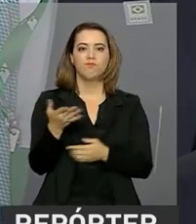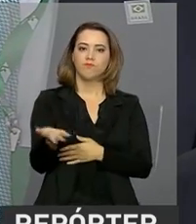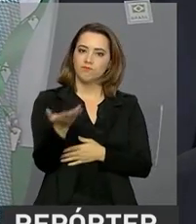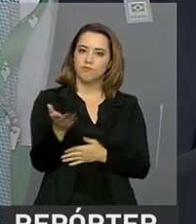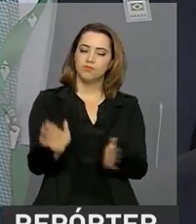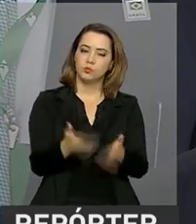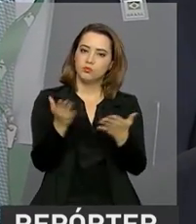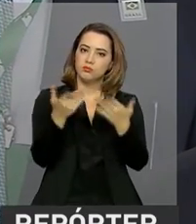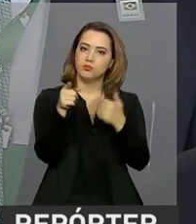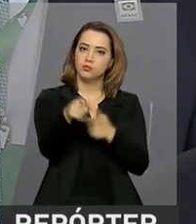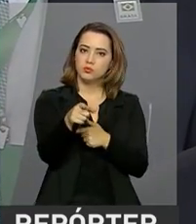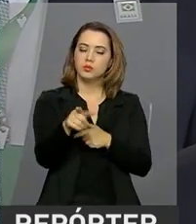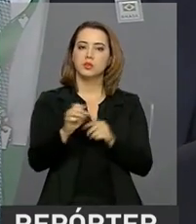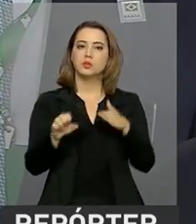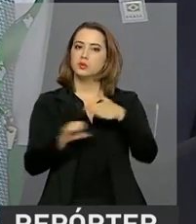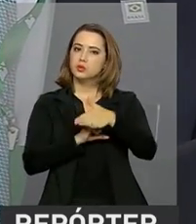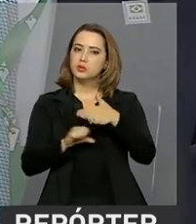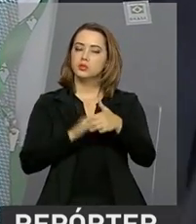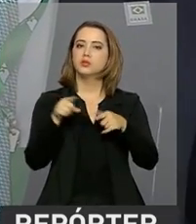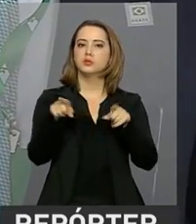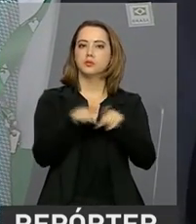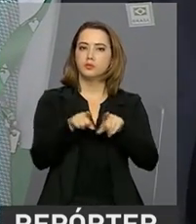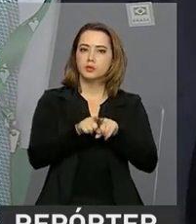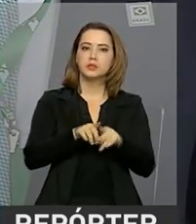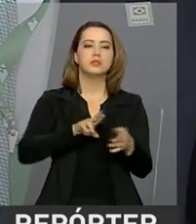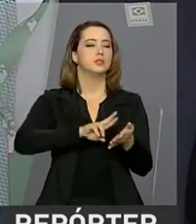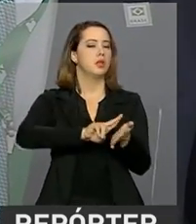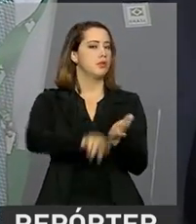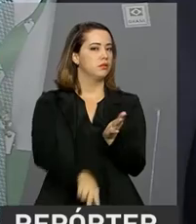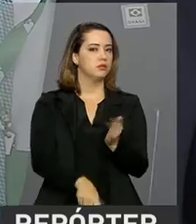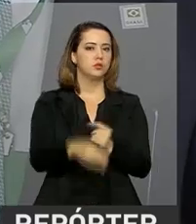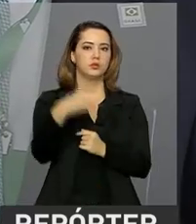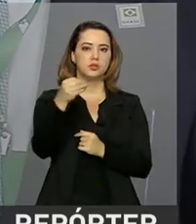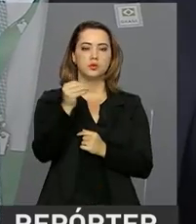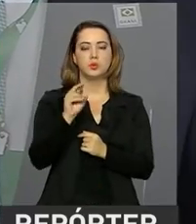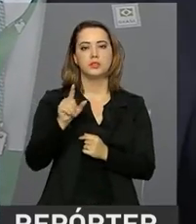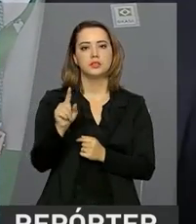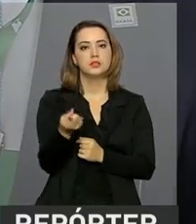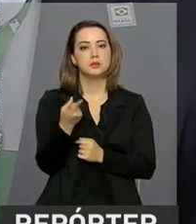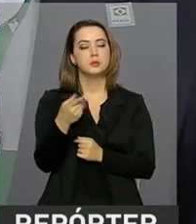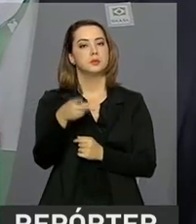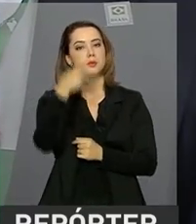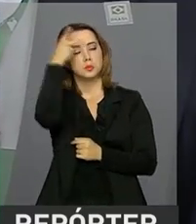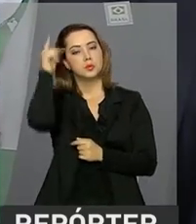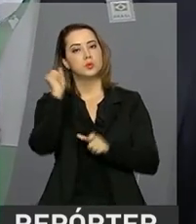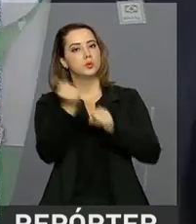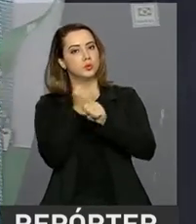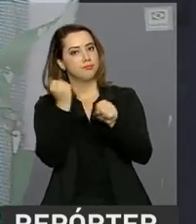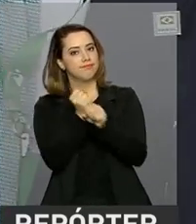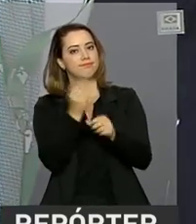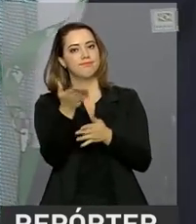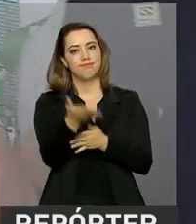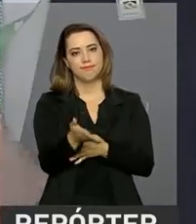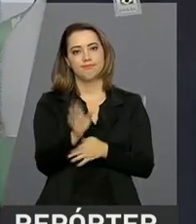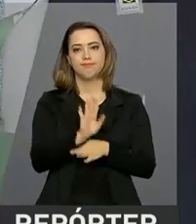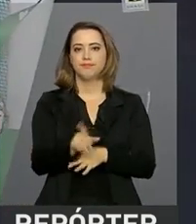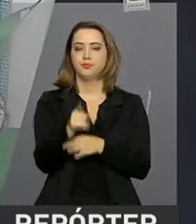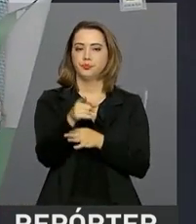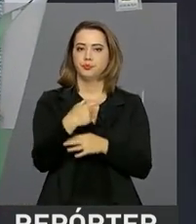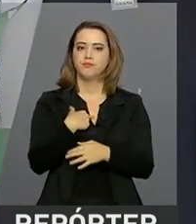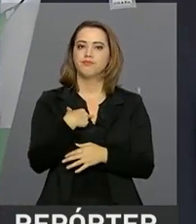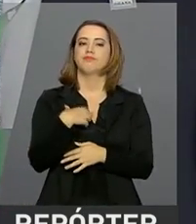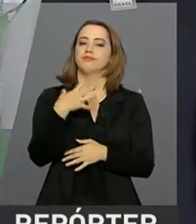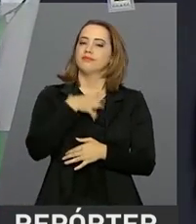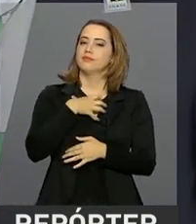eh trabalho da clabin de Fora parte as 40.000 pessoas que trabalharam eh na obra então que eu com